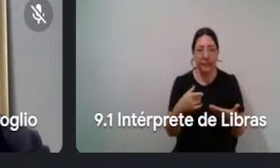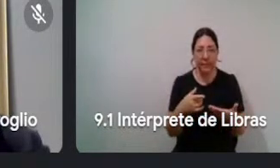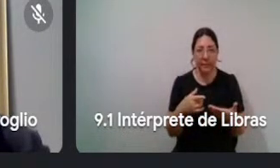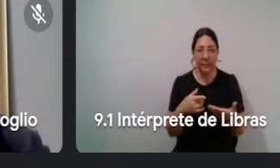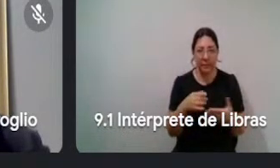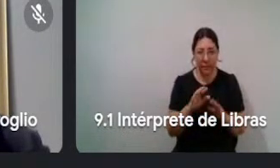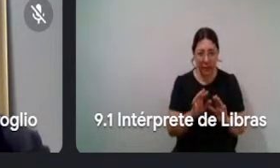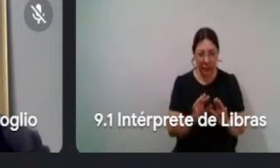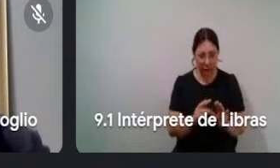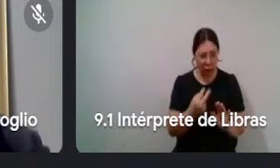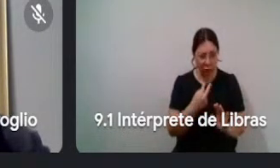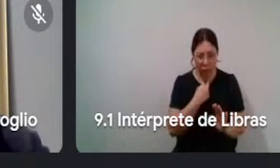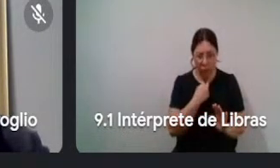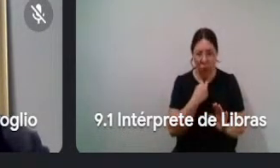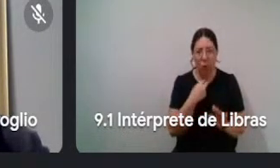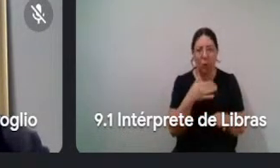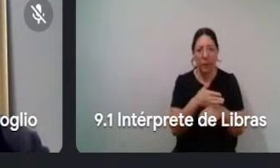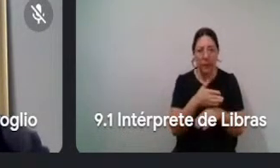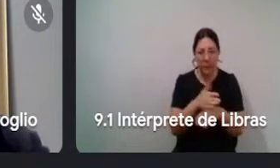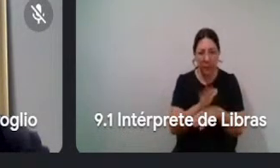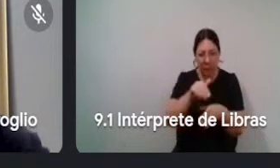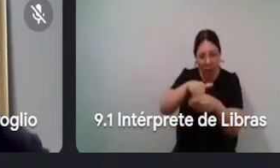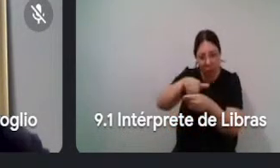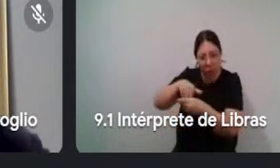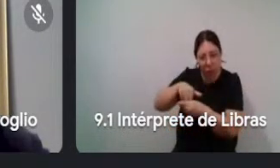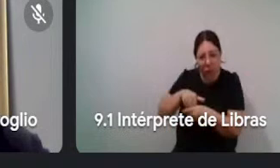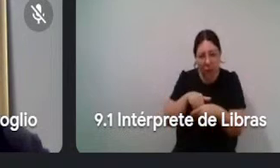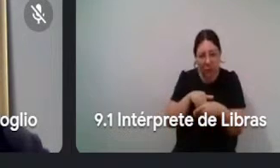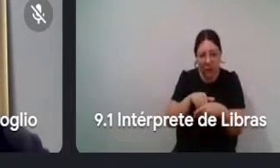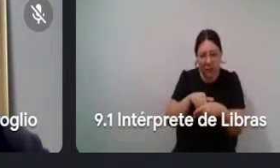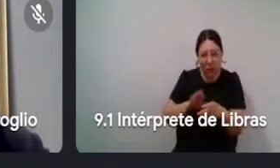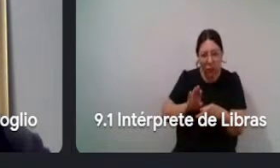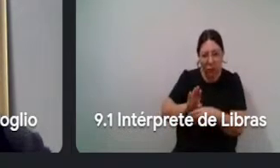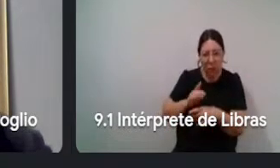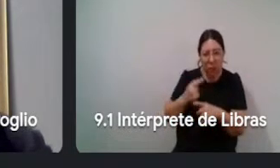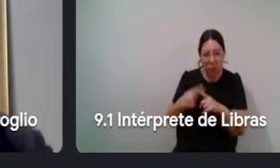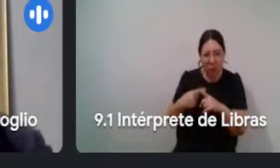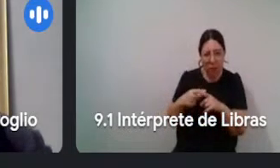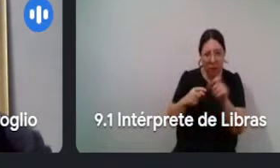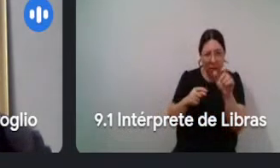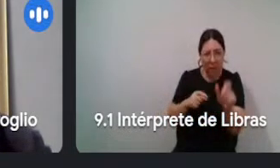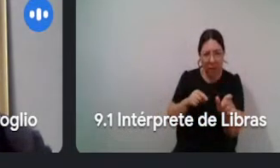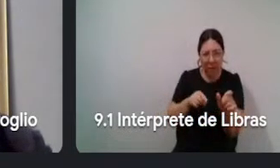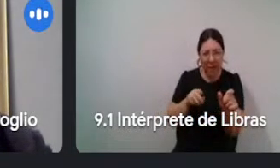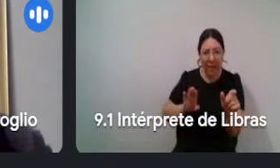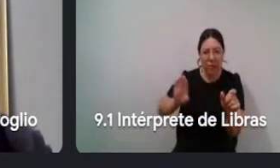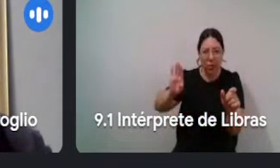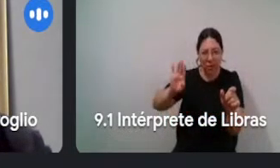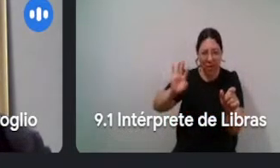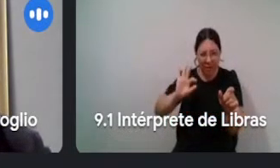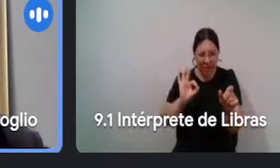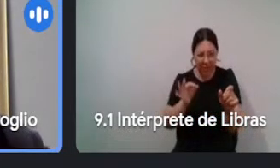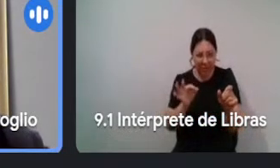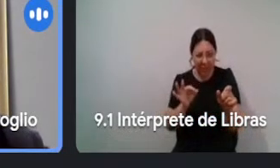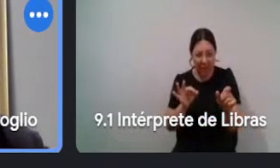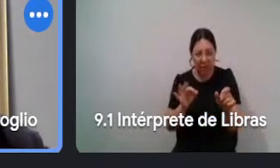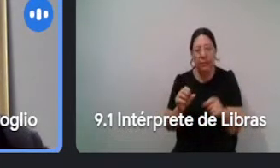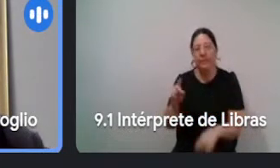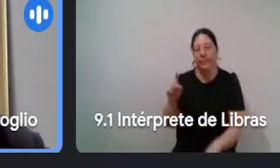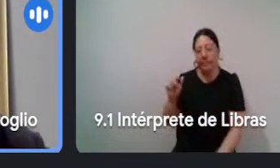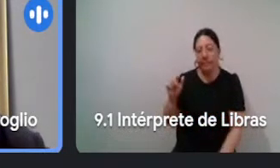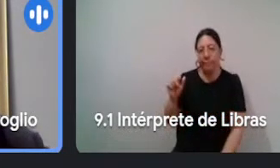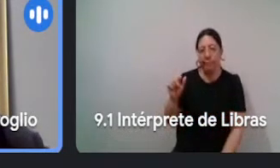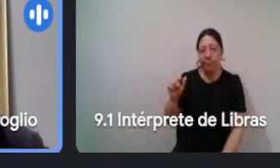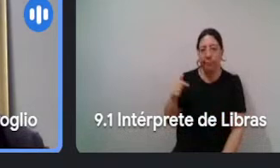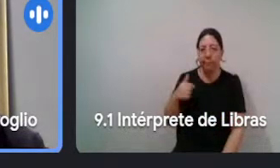julgando impedido para participar da votação por ser candidato, não é isso? Isso, excelência. Isso, senhor presidente. Obrigado. Eu